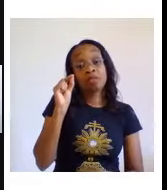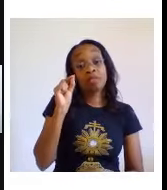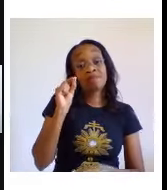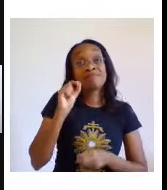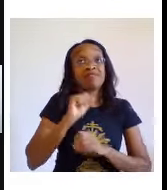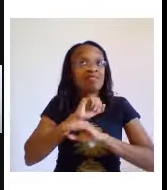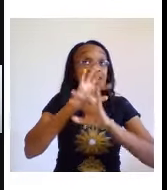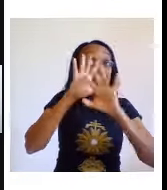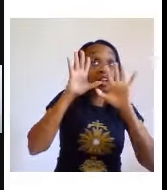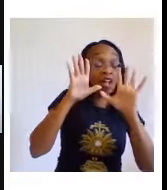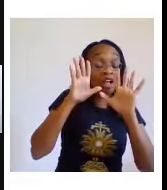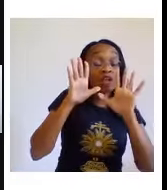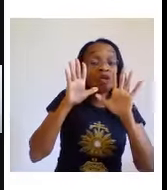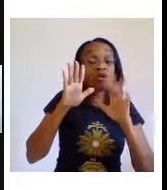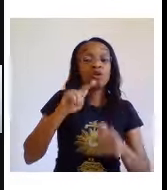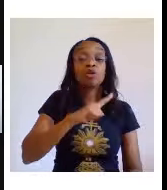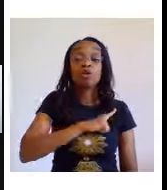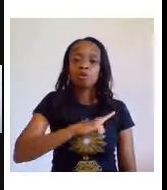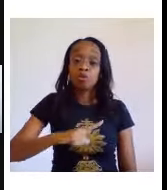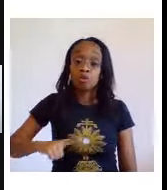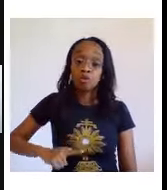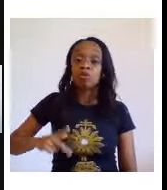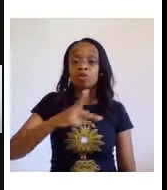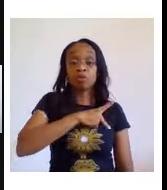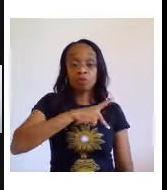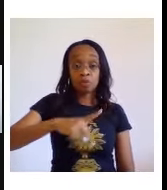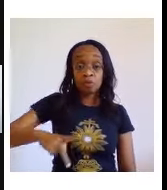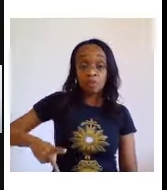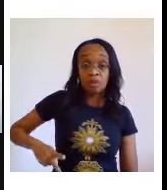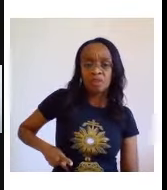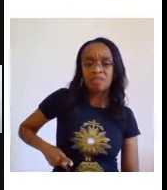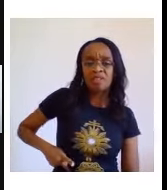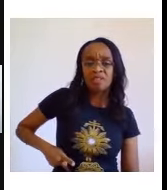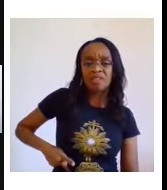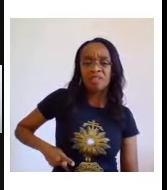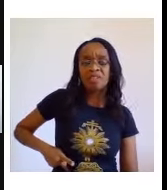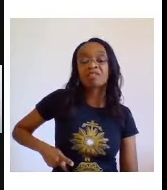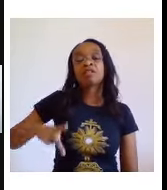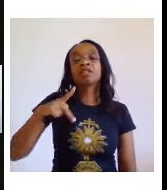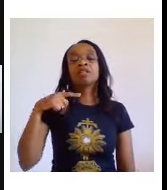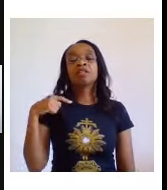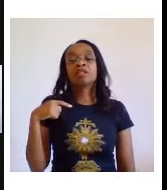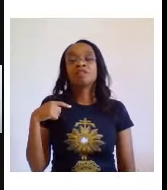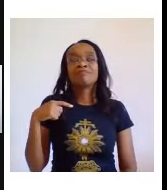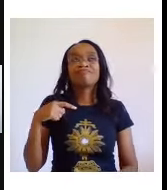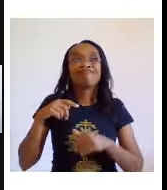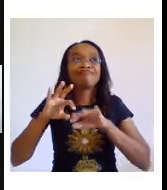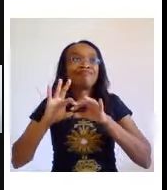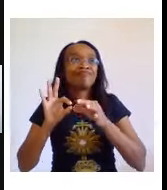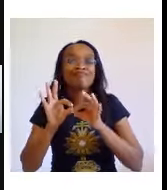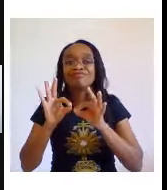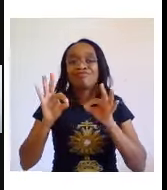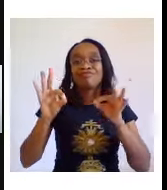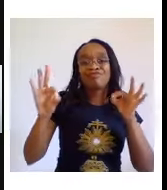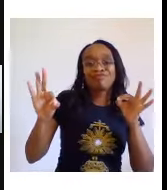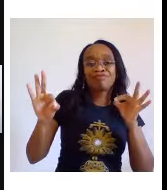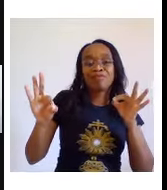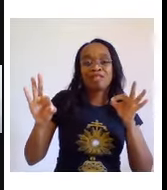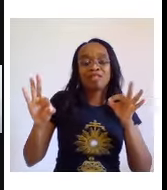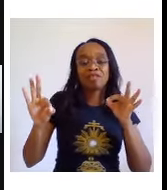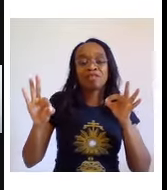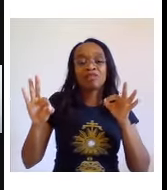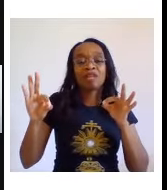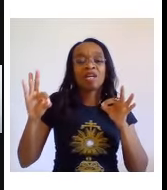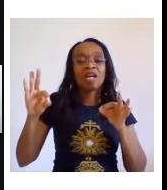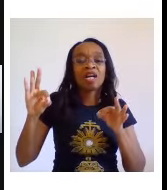governo federal como estadual e municipal, a gente percebe ainda uma desconexão muito grande do que a ciência